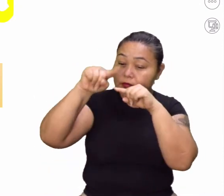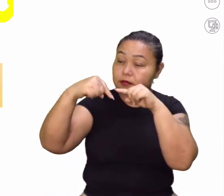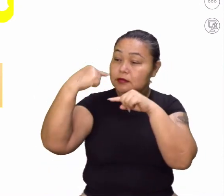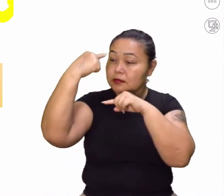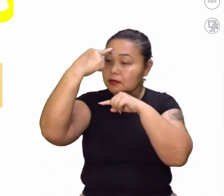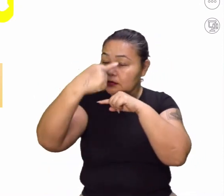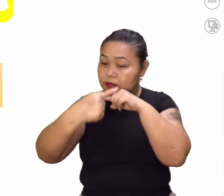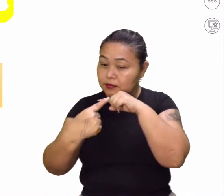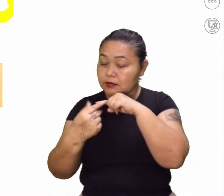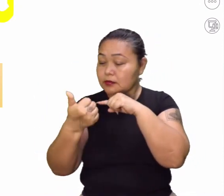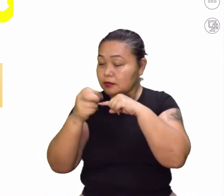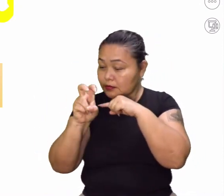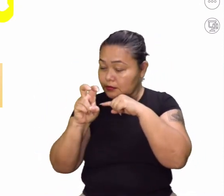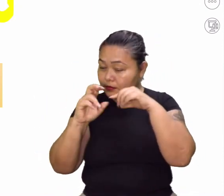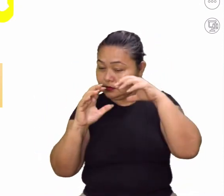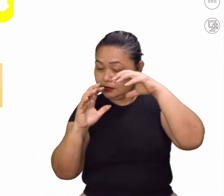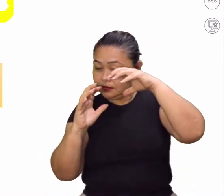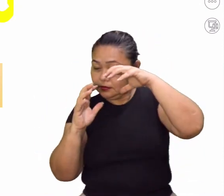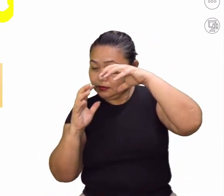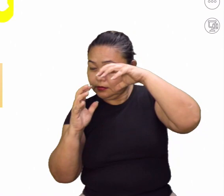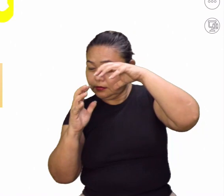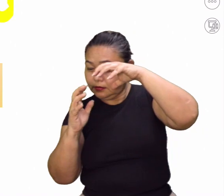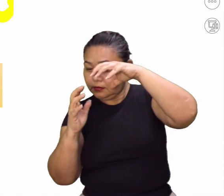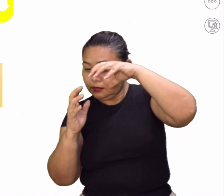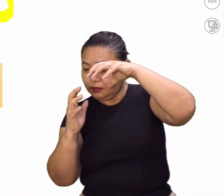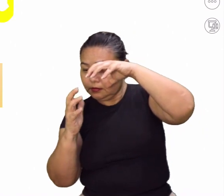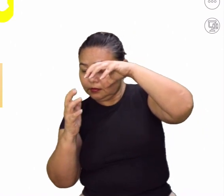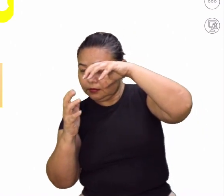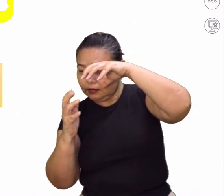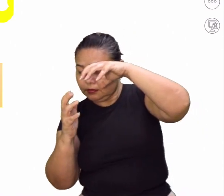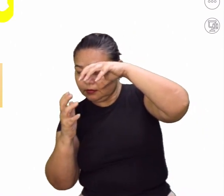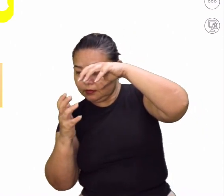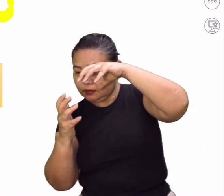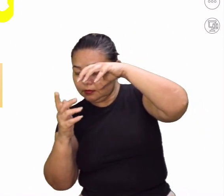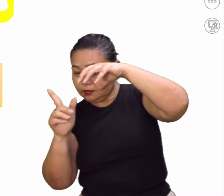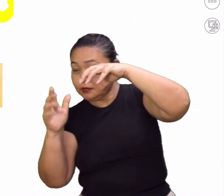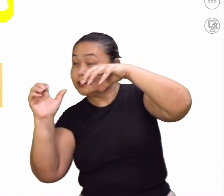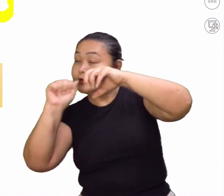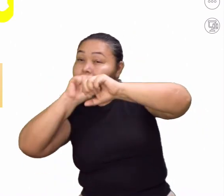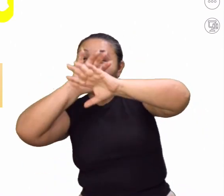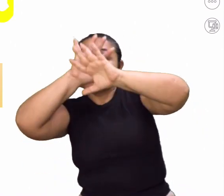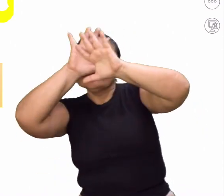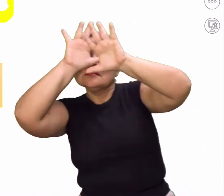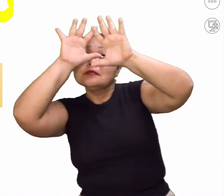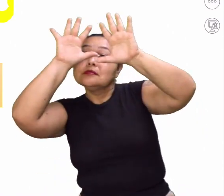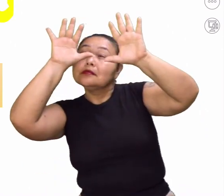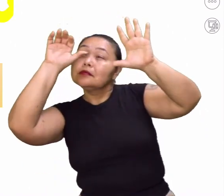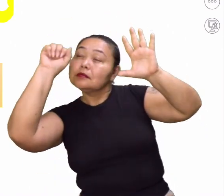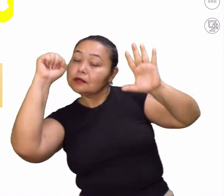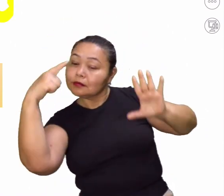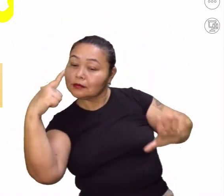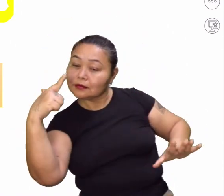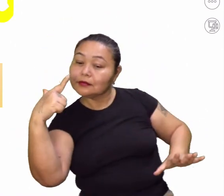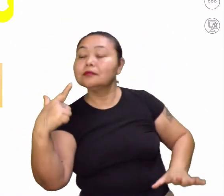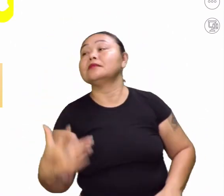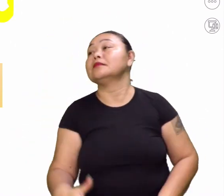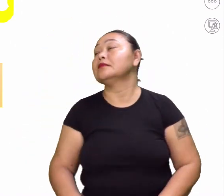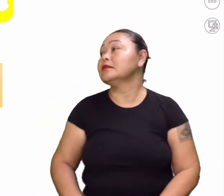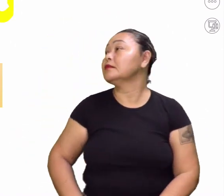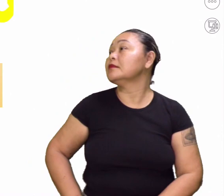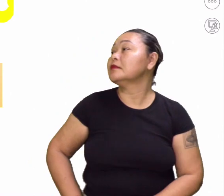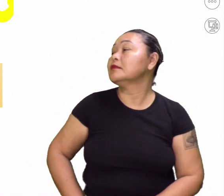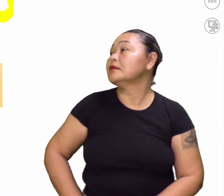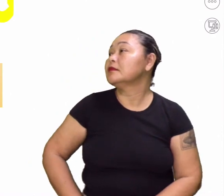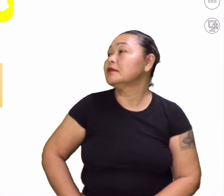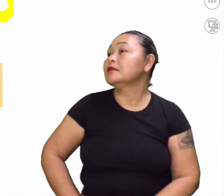15 graus, que já vai se acrescentar mais 1 hora, vai estar o Sol já raiado em um